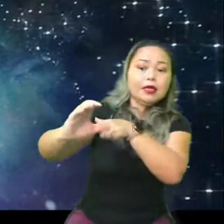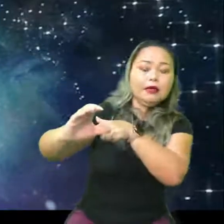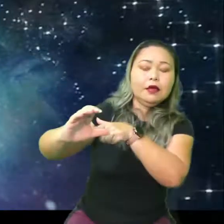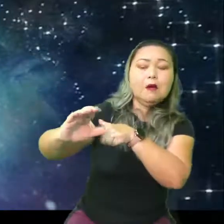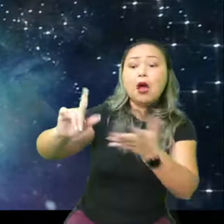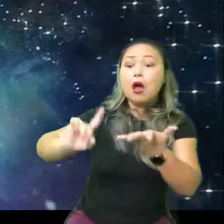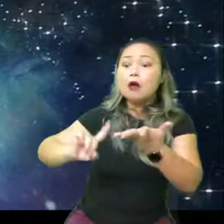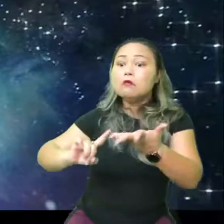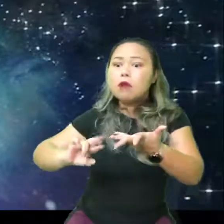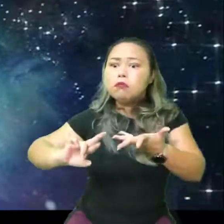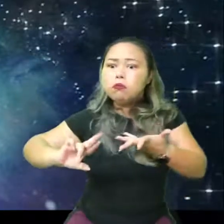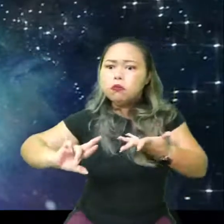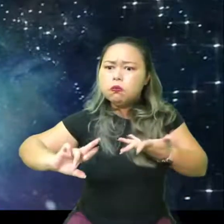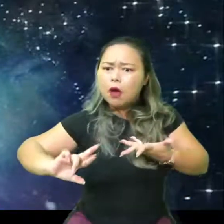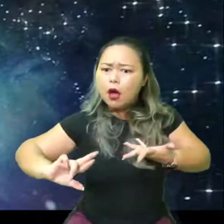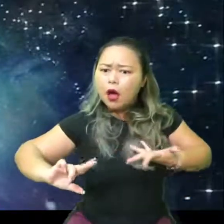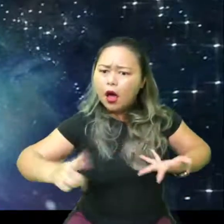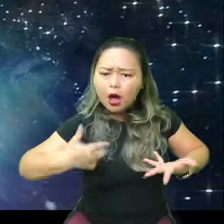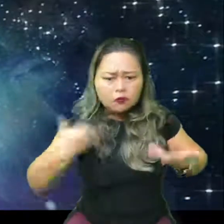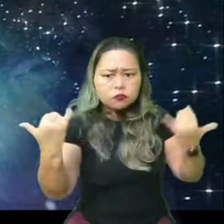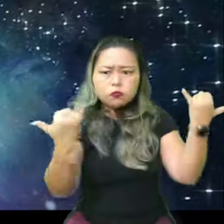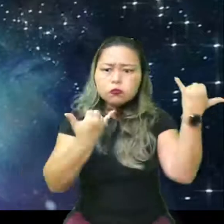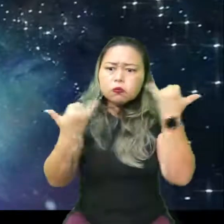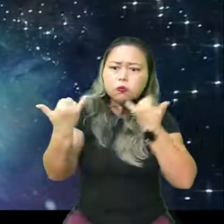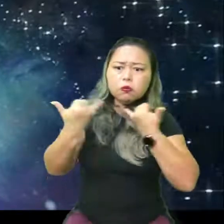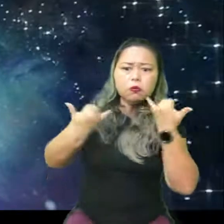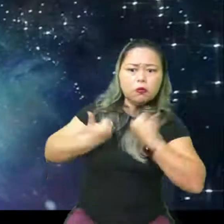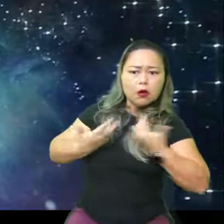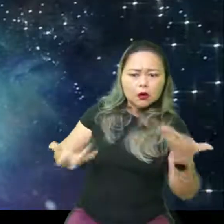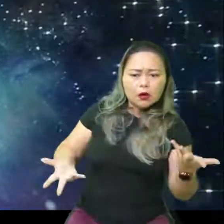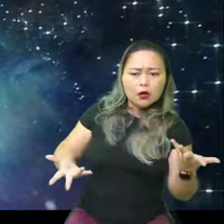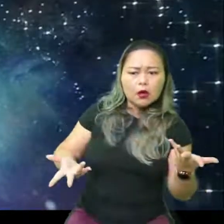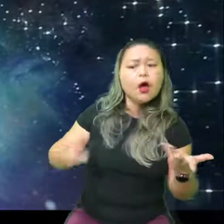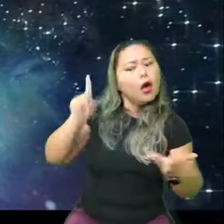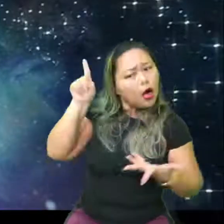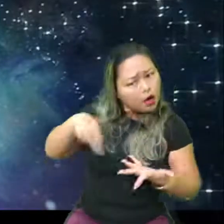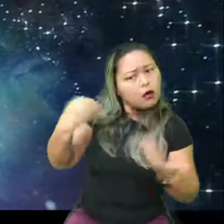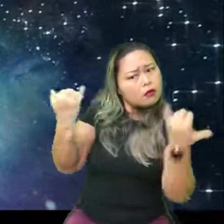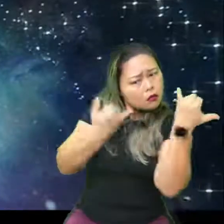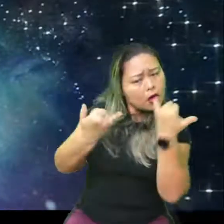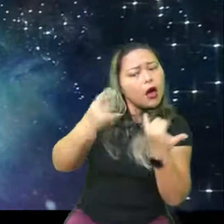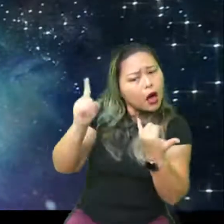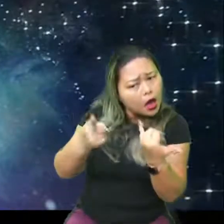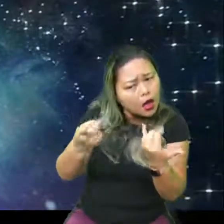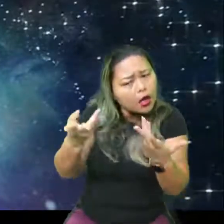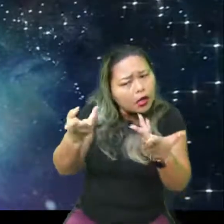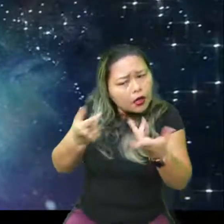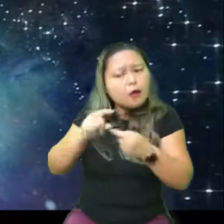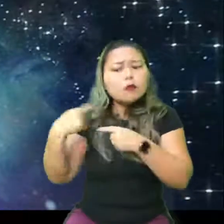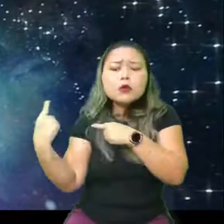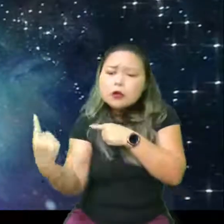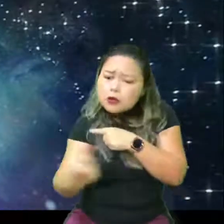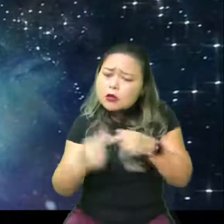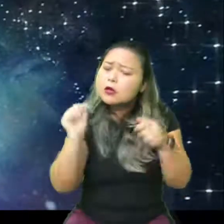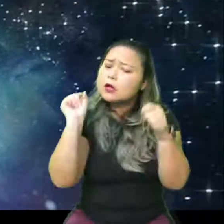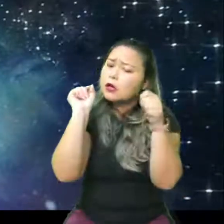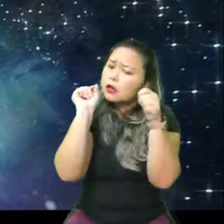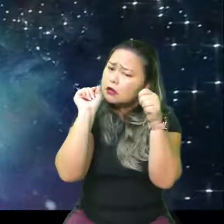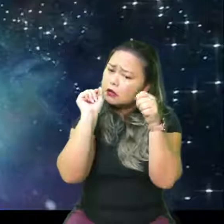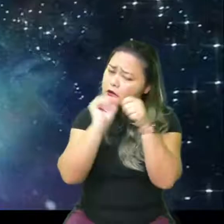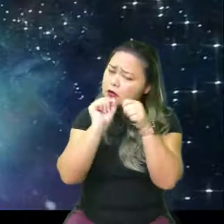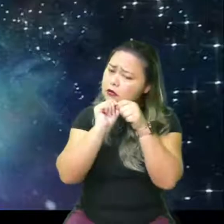são várias que trazem, cada uma delas, uma informação, né? E essas informações são preciosas para a gente fazer a